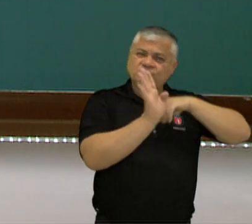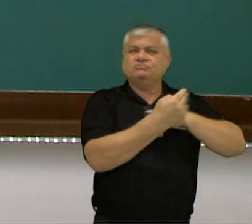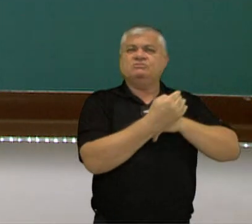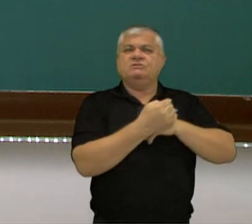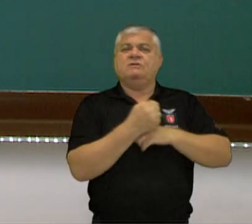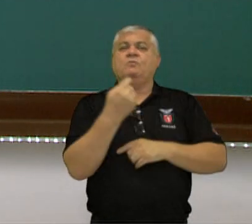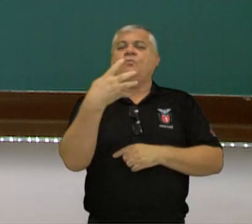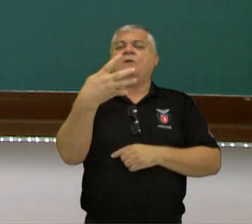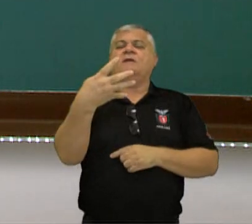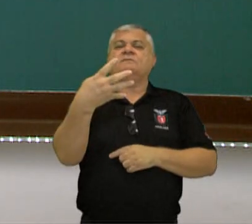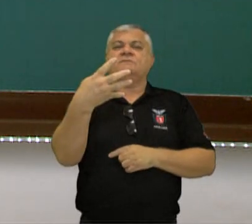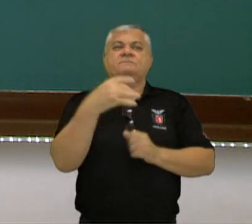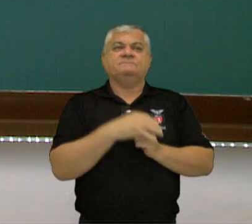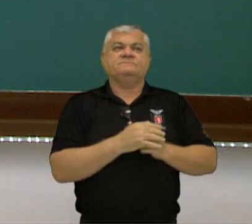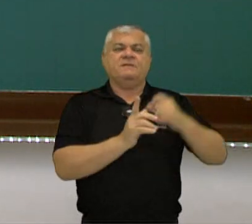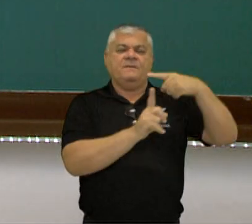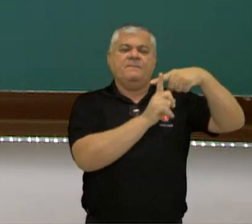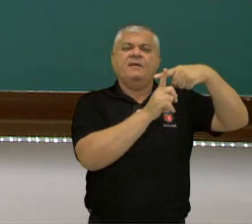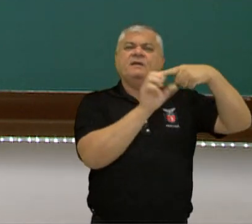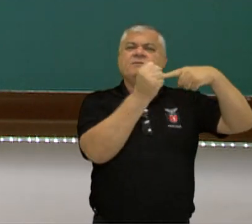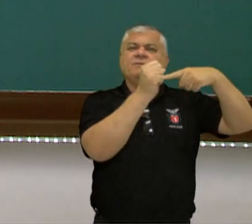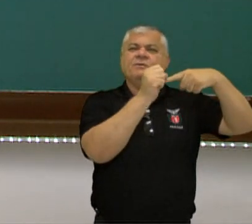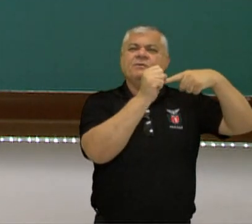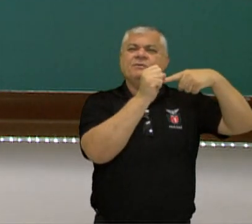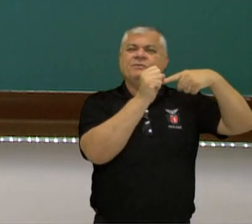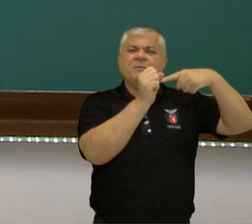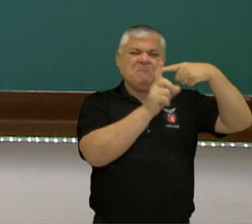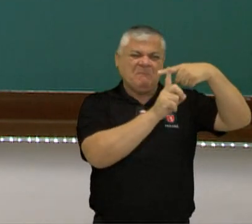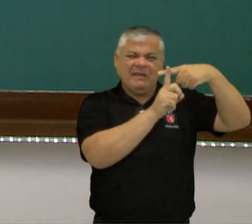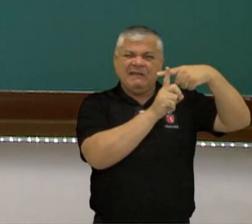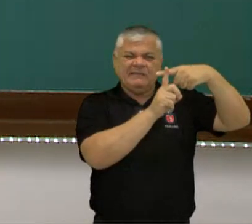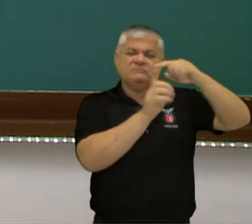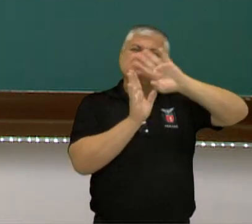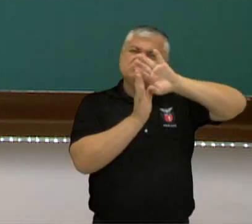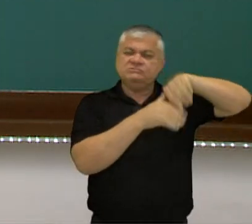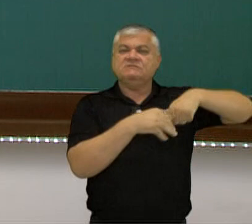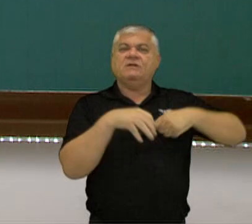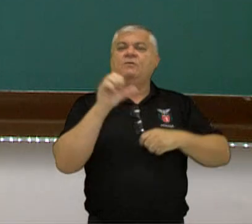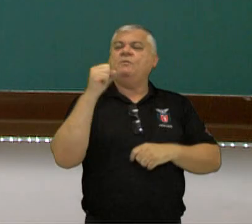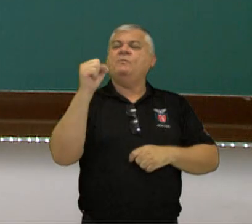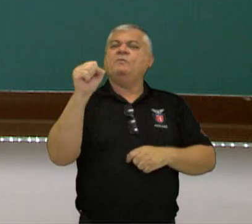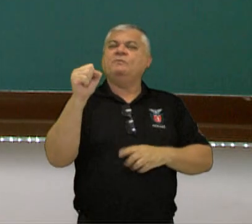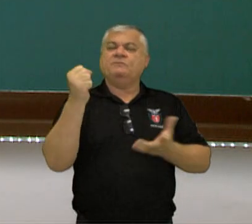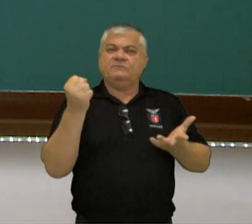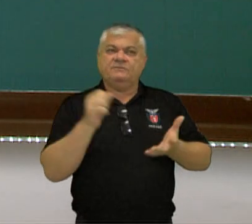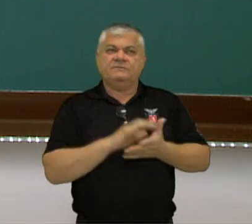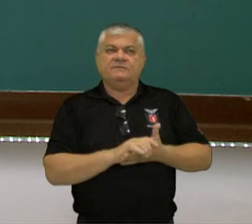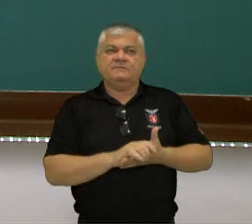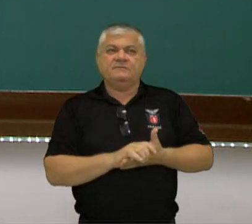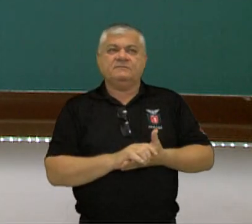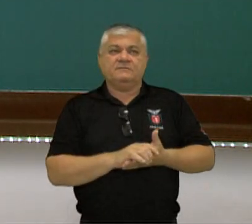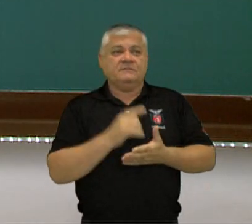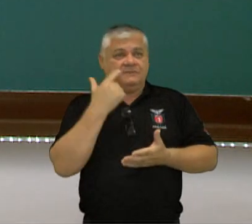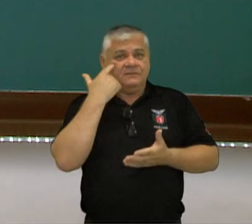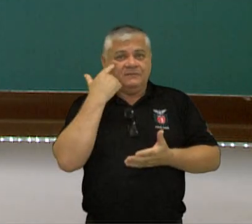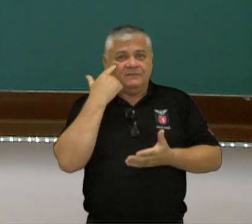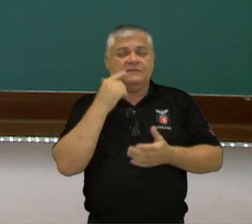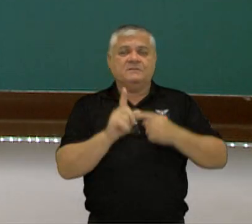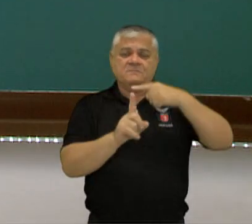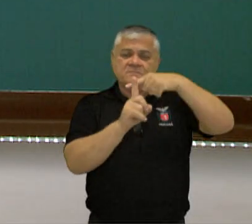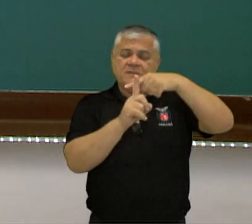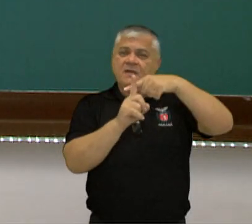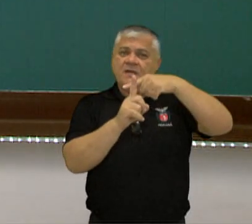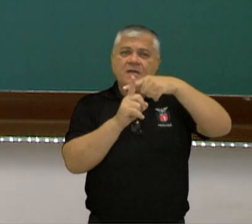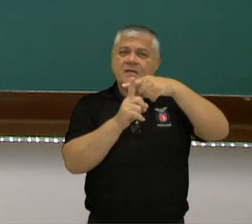só o número 4. Mais 8. Ao invés de eu escrever mais 8, eu coloco só o número 8. E esse mais aqui é a operação